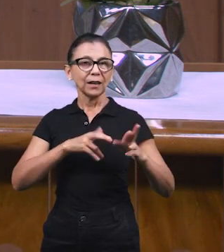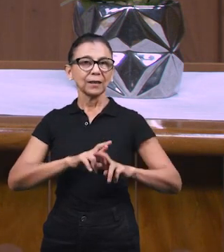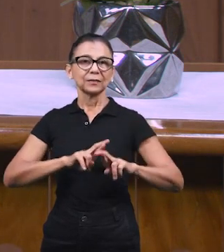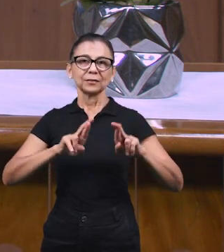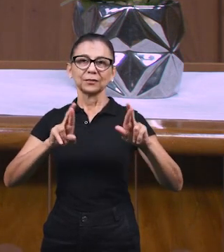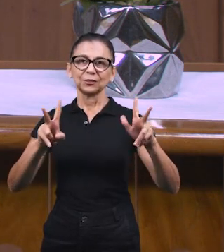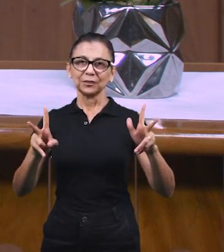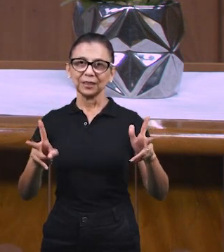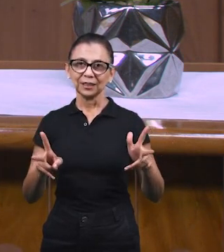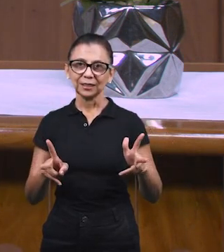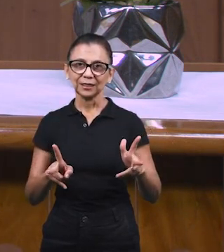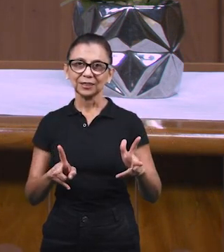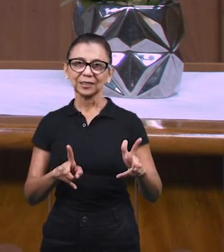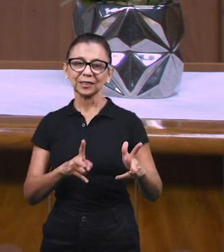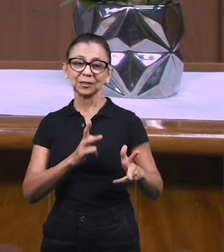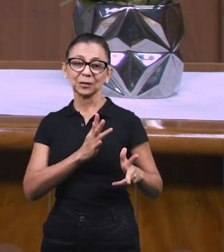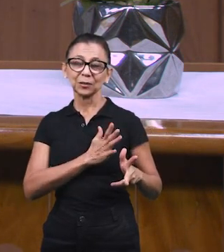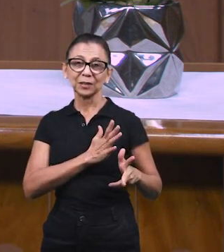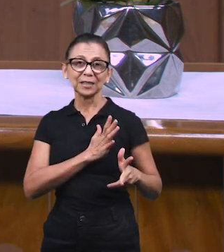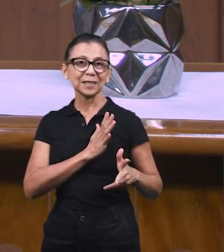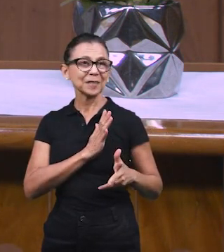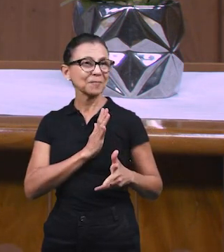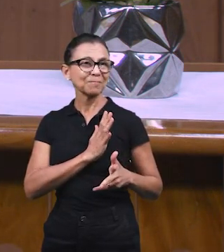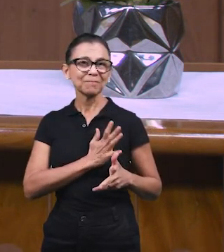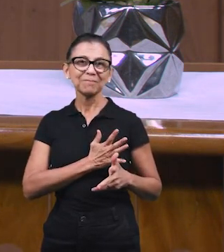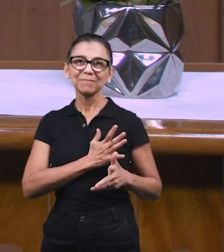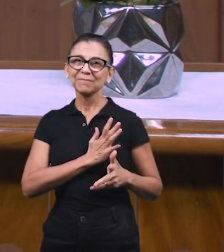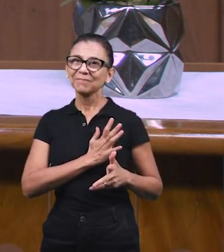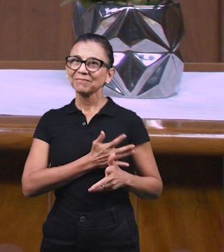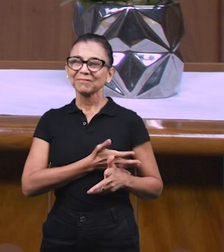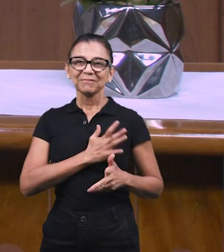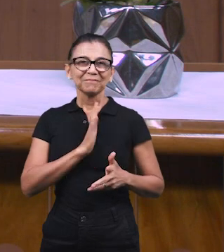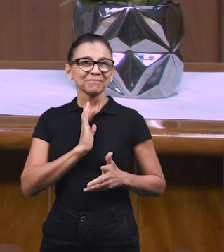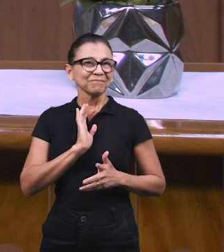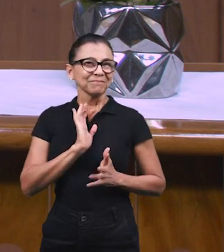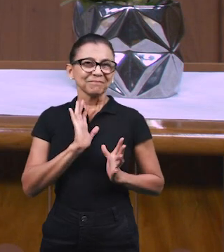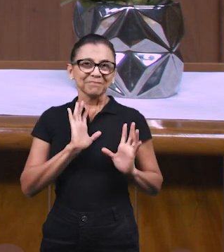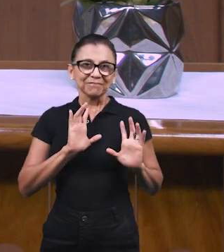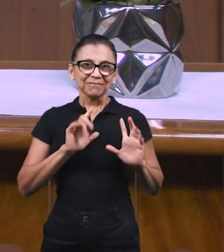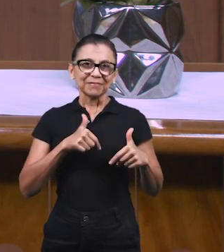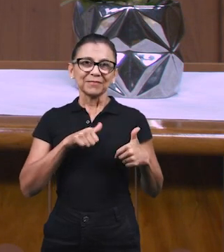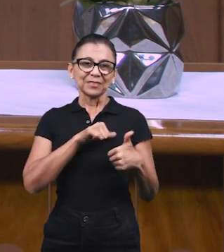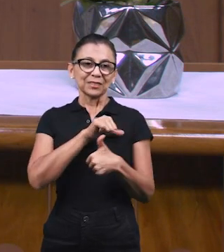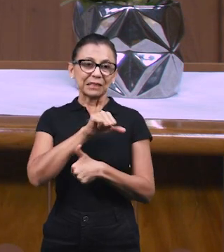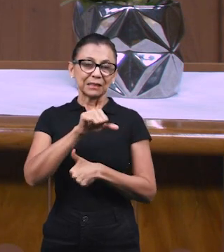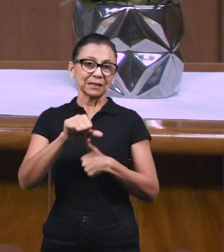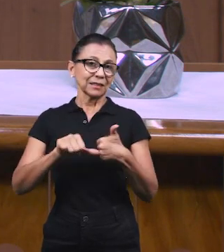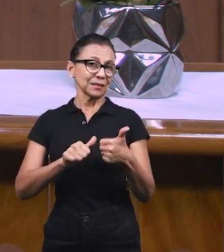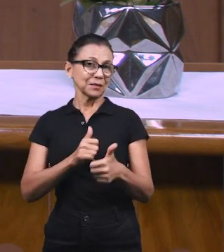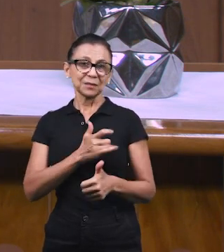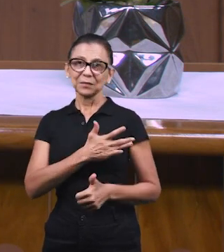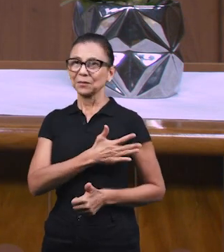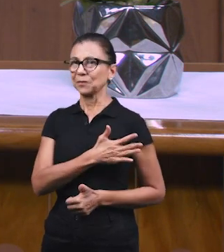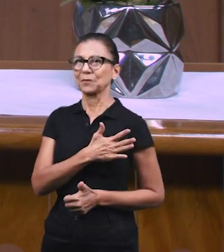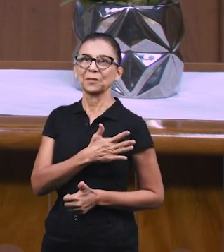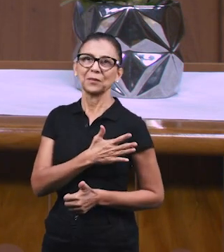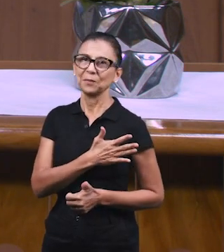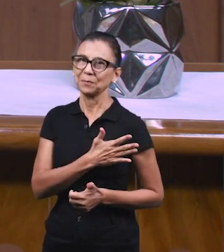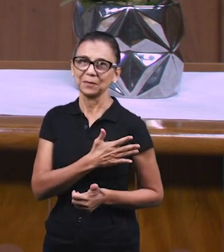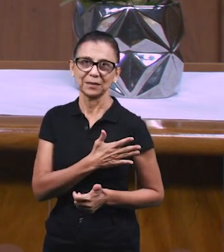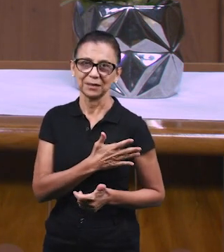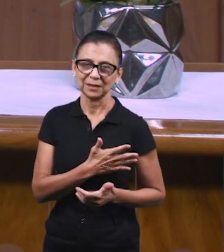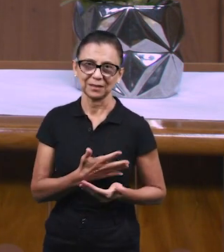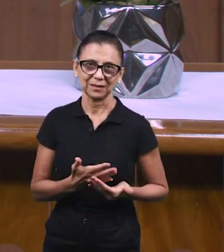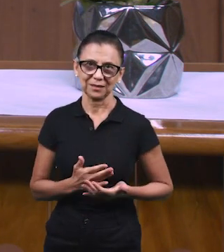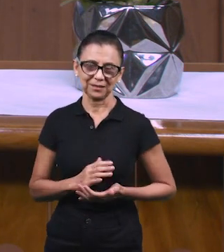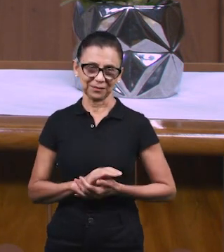que aconteceu, não foi só a profecia que se cumpriu, mas ele vai abrir os nossos olhos para entendermos a